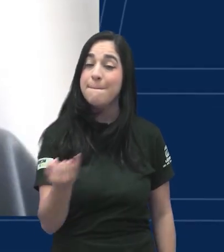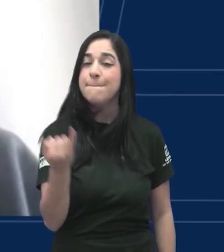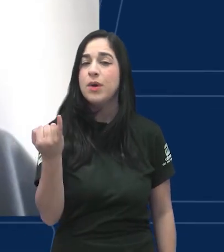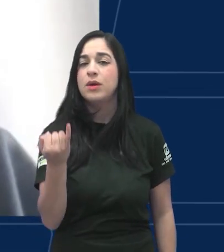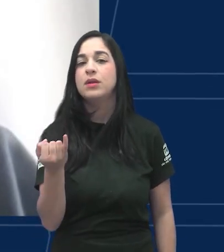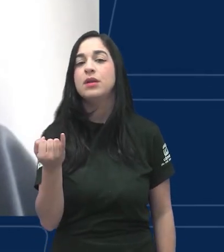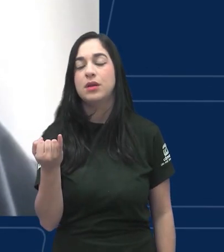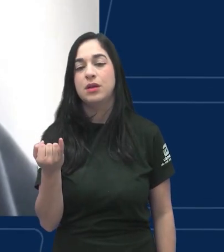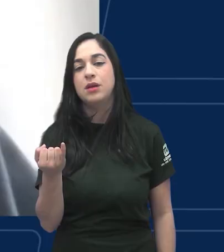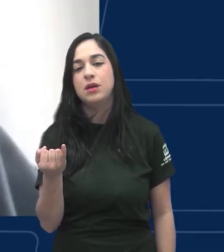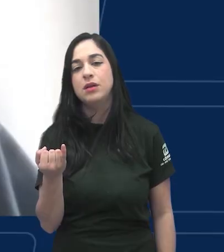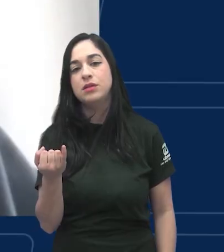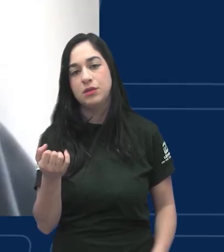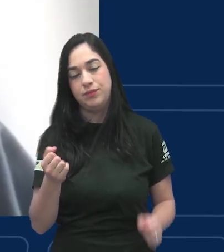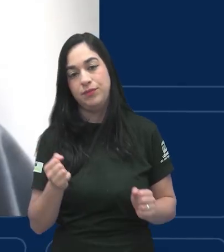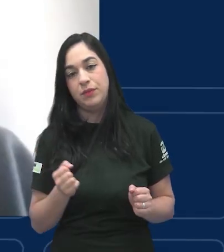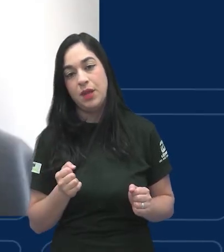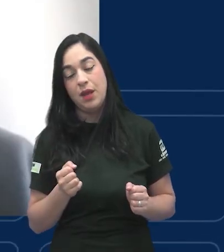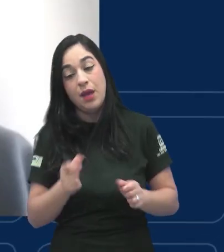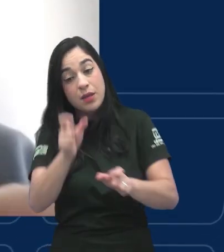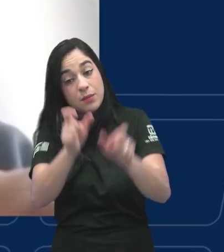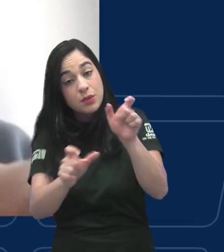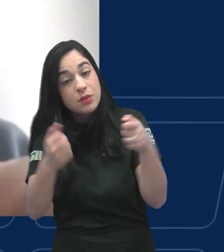as pessoas